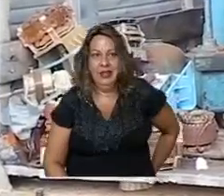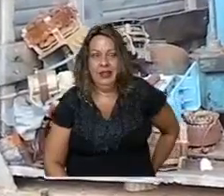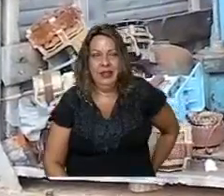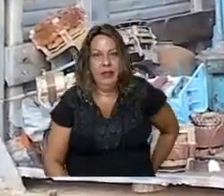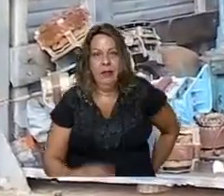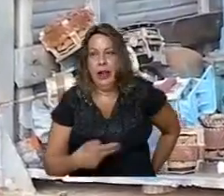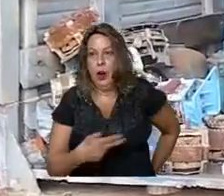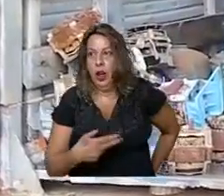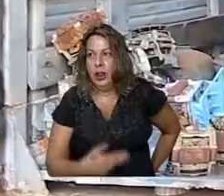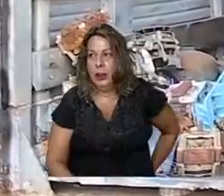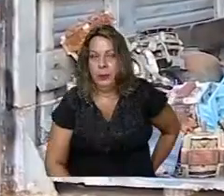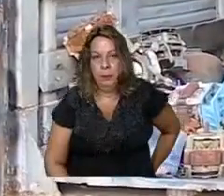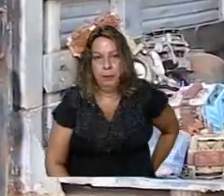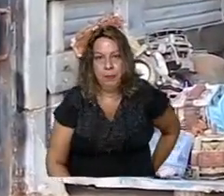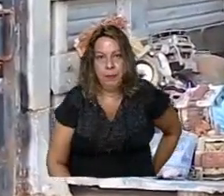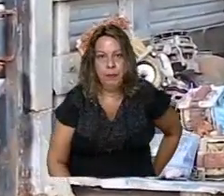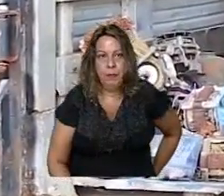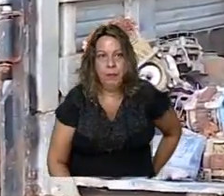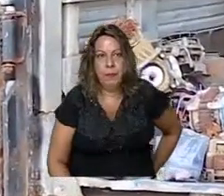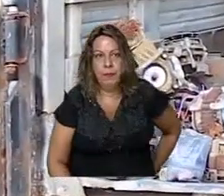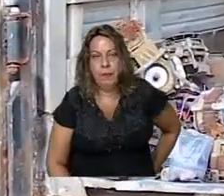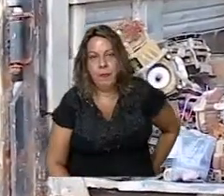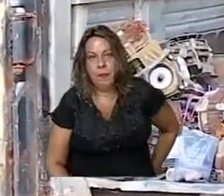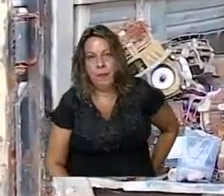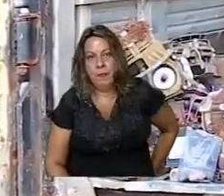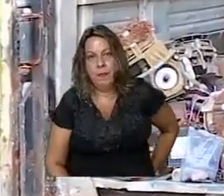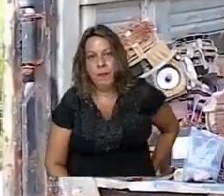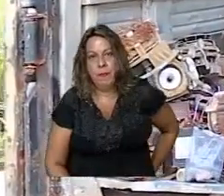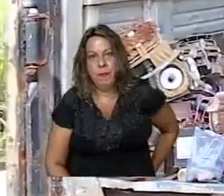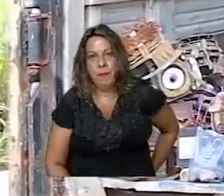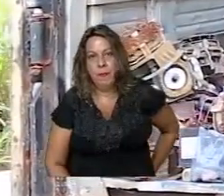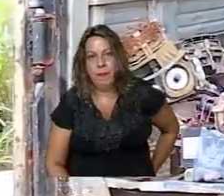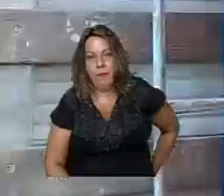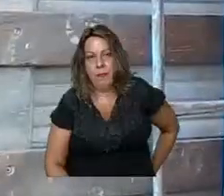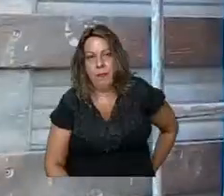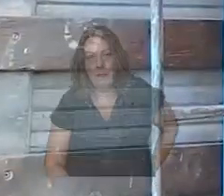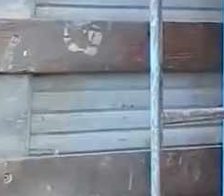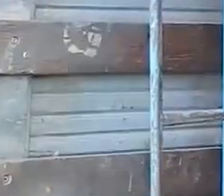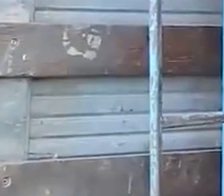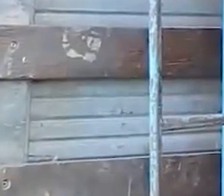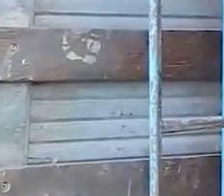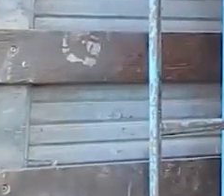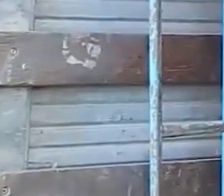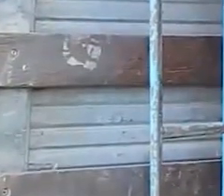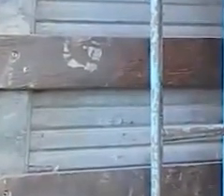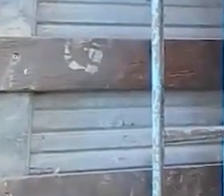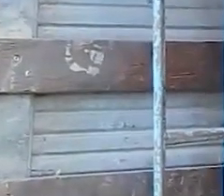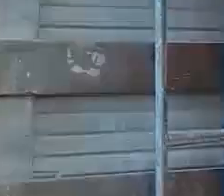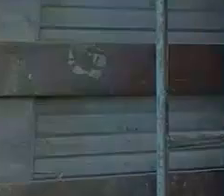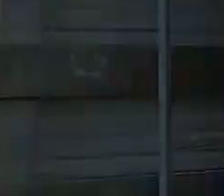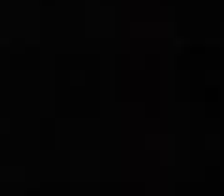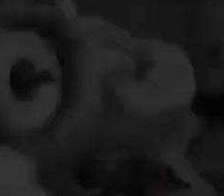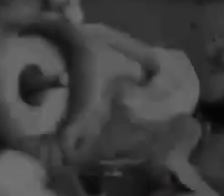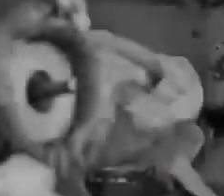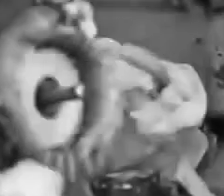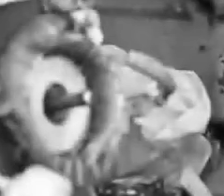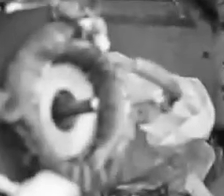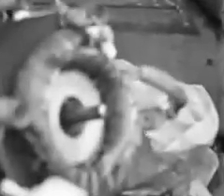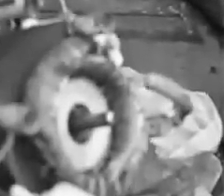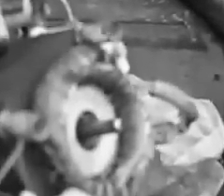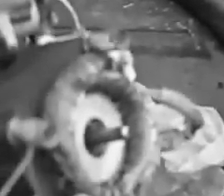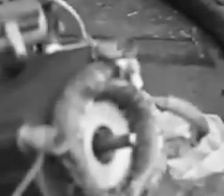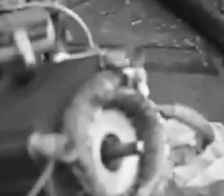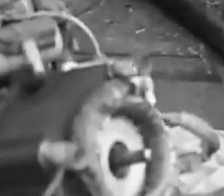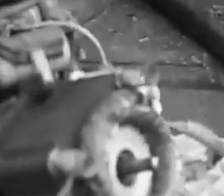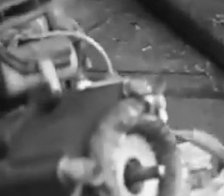José Francisco, morador do povoado Pedra Branca em Laranjeiras. Um homem que tira o seu sustento